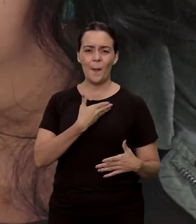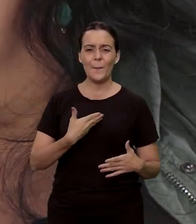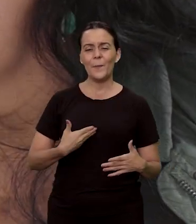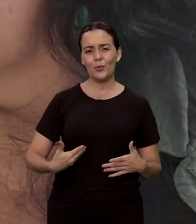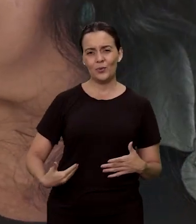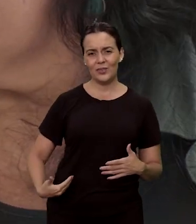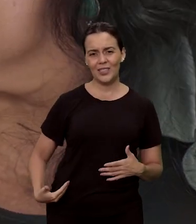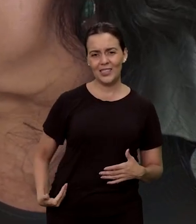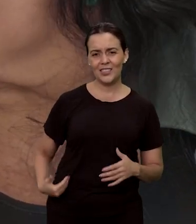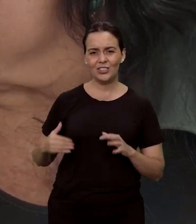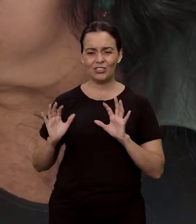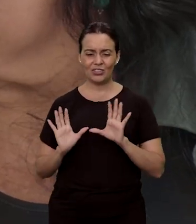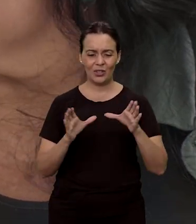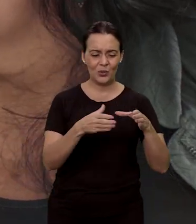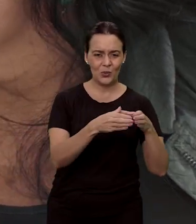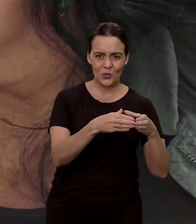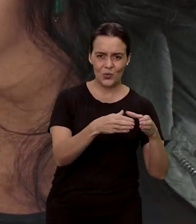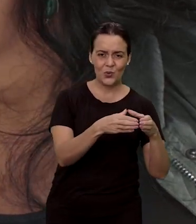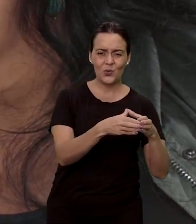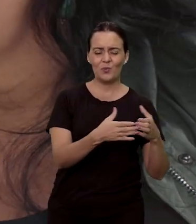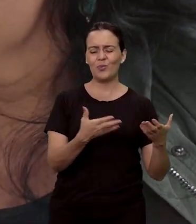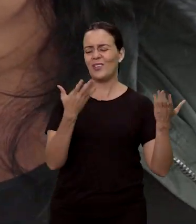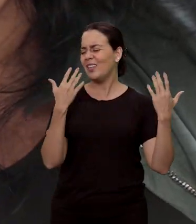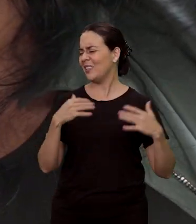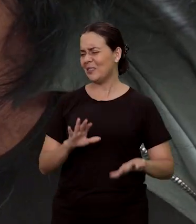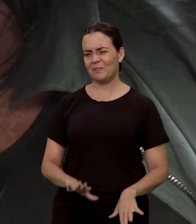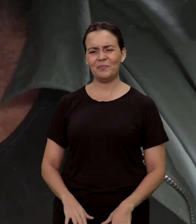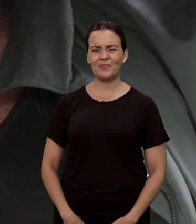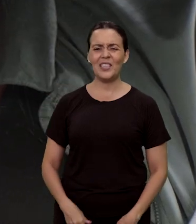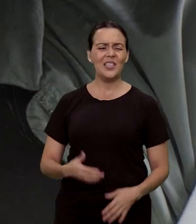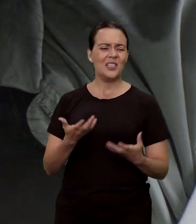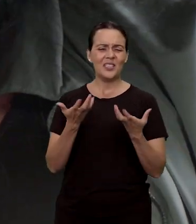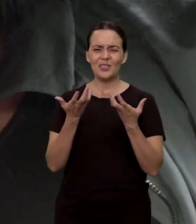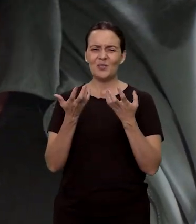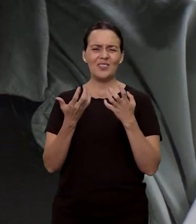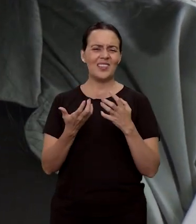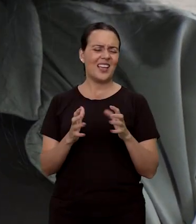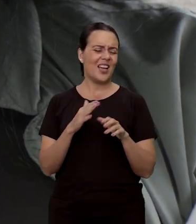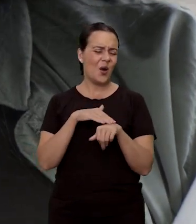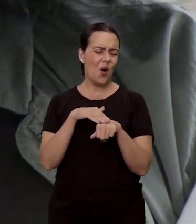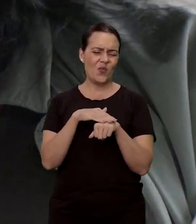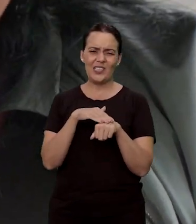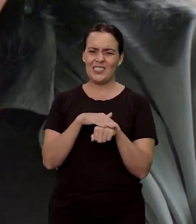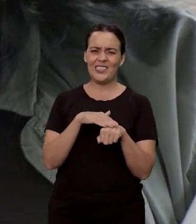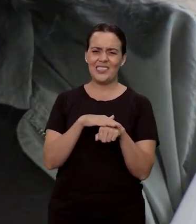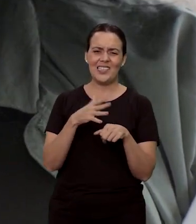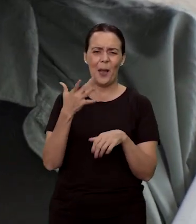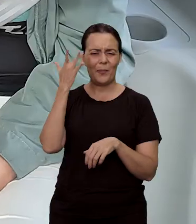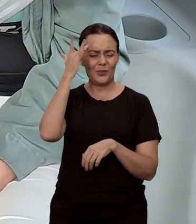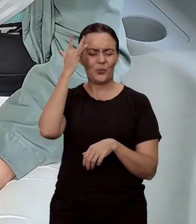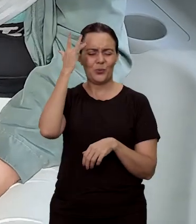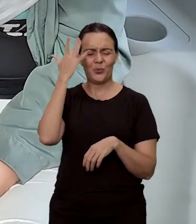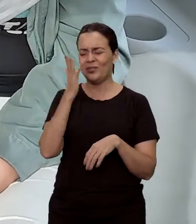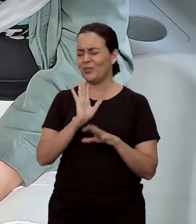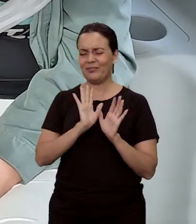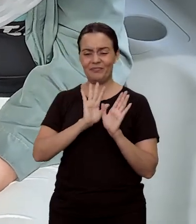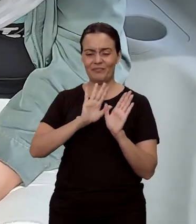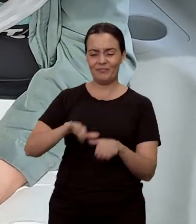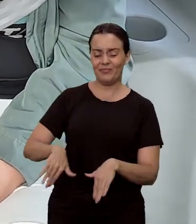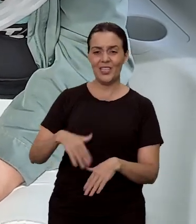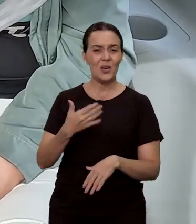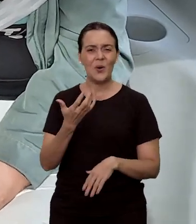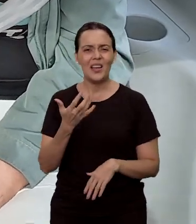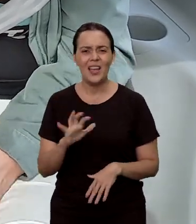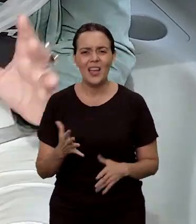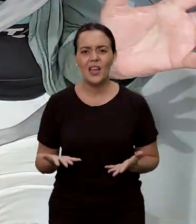política, isso também acho que faz com que as pessoas falem, eu não quero um conteúdo, não quero papo cabeça. Na minha época era assim, que as pessoas falavam, eu não quero um